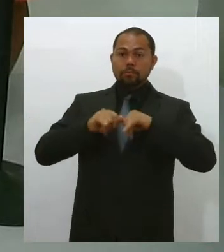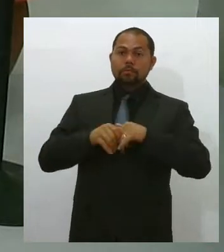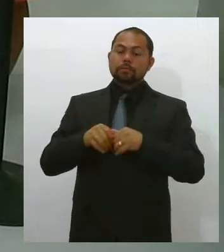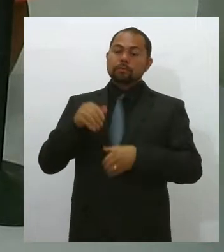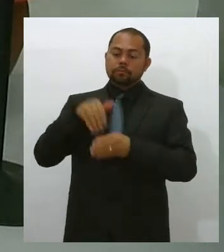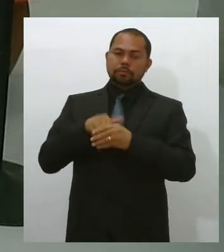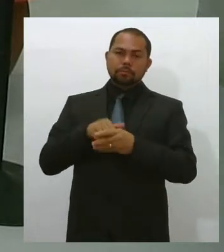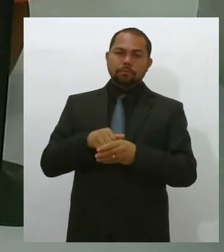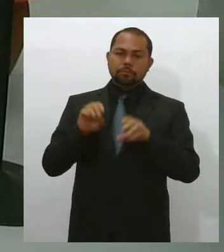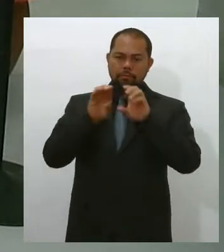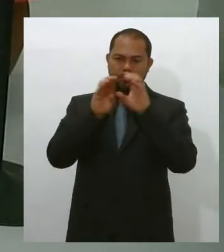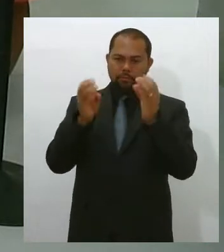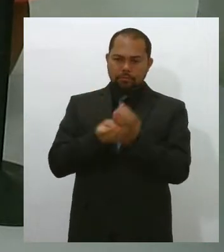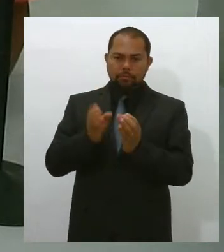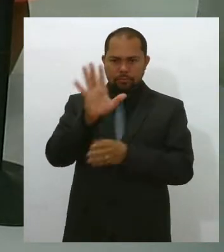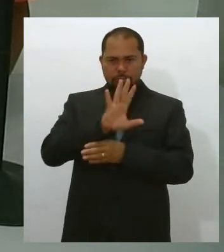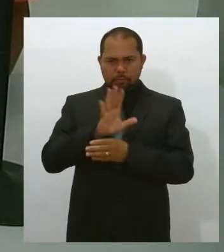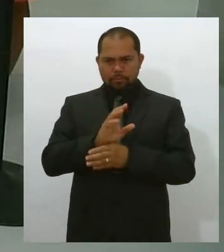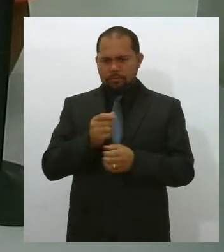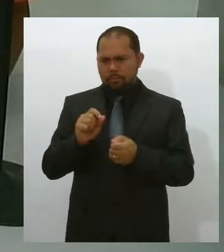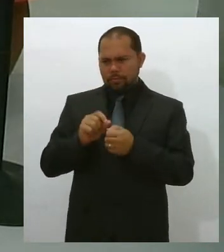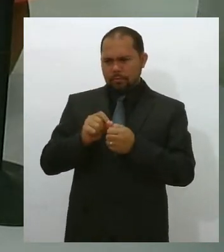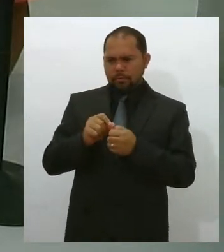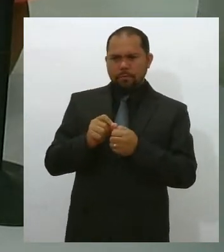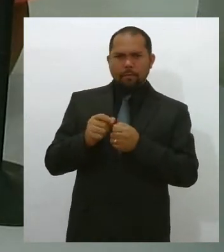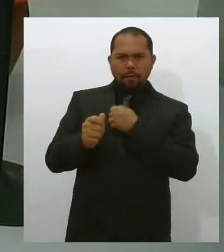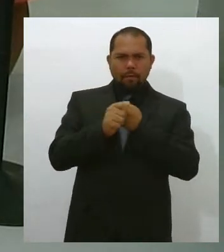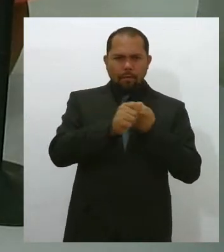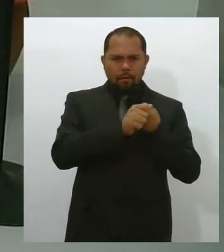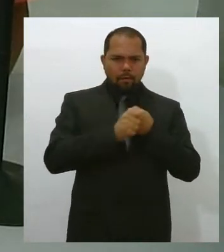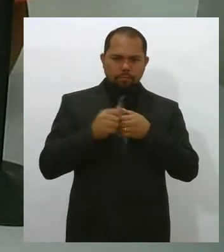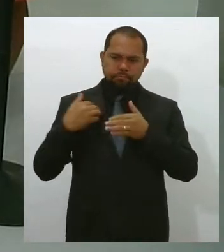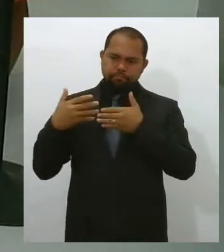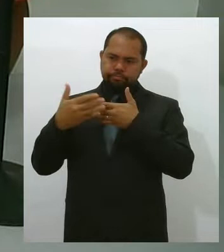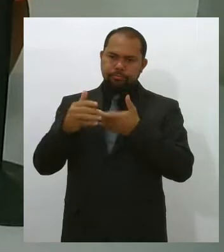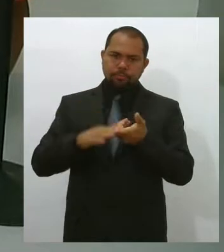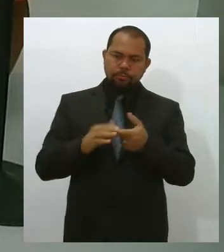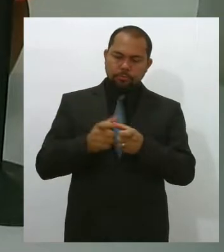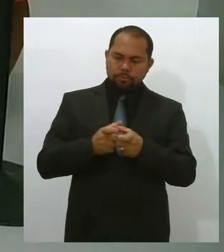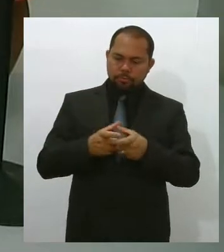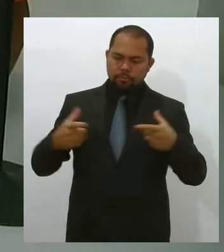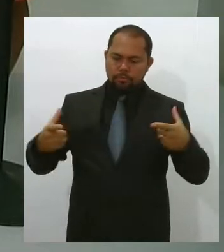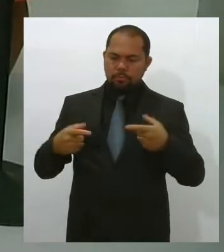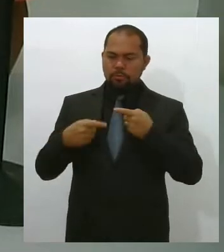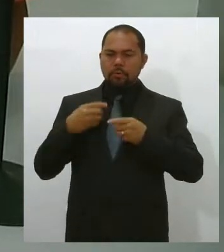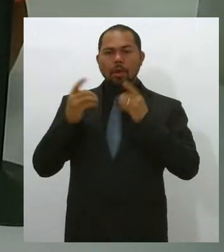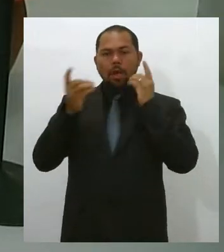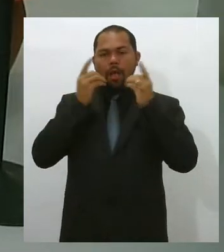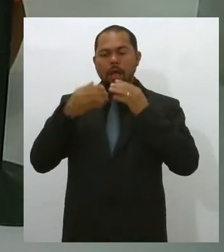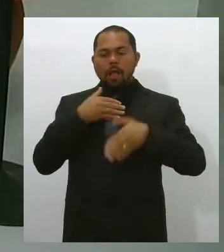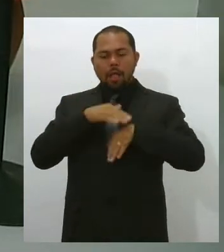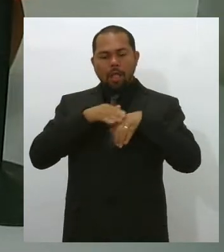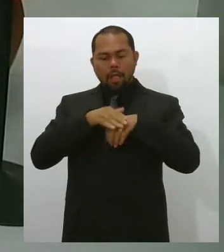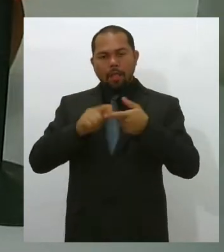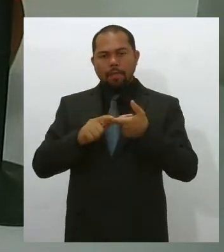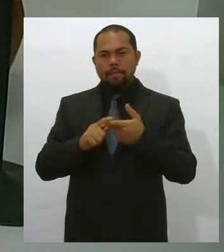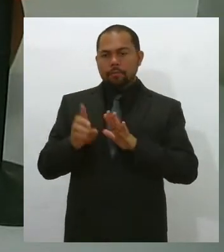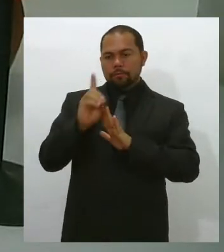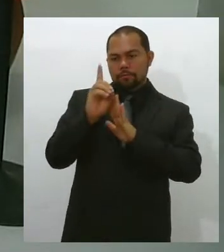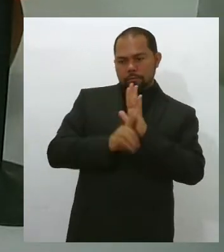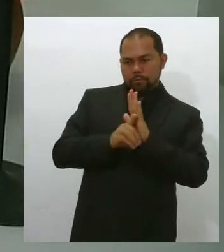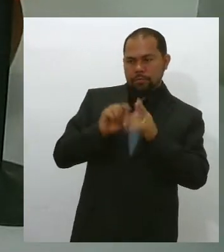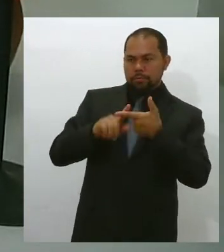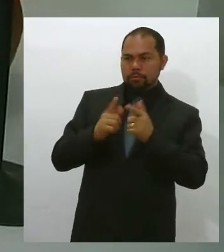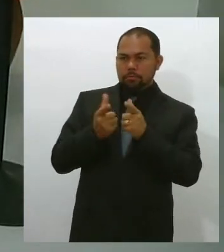tem feito uma série de reportagens a respeito das eleições para aumentar o diálogo sobre direitos e consequências do processo eleitoral